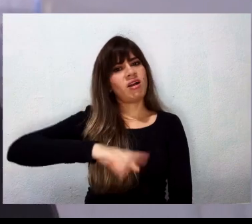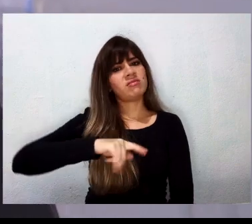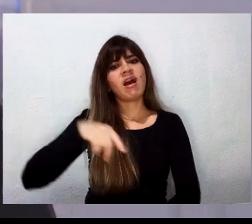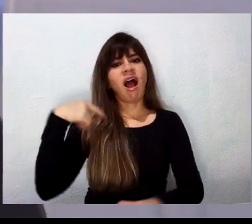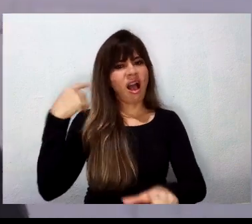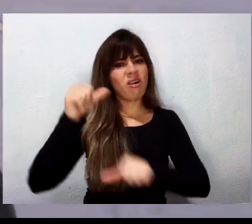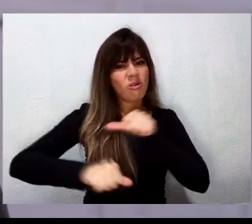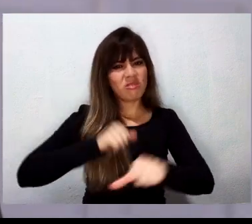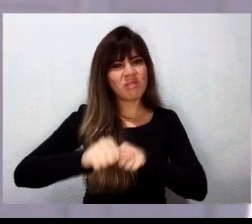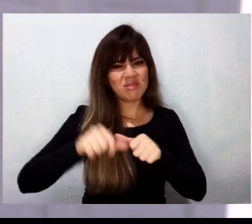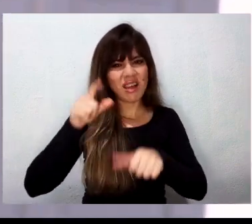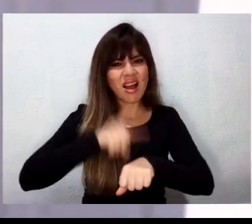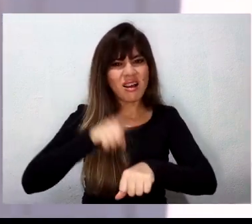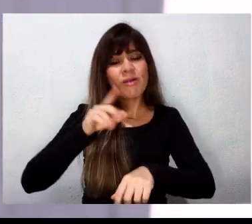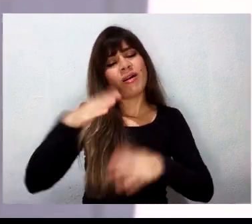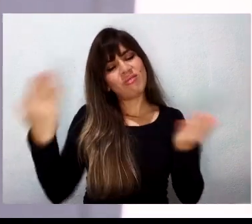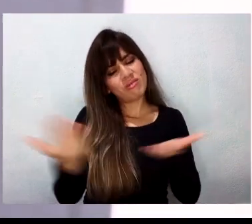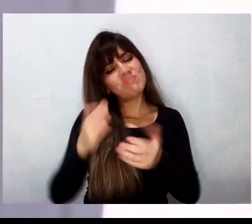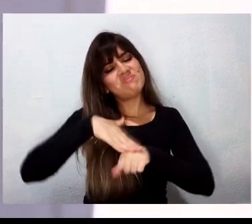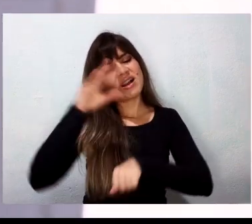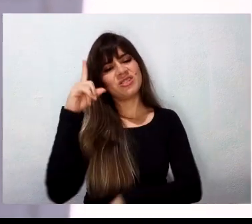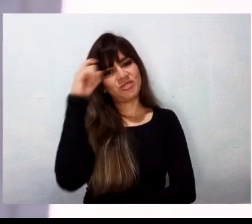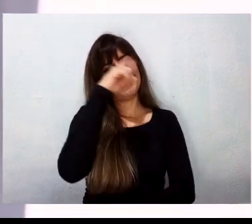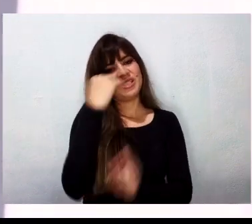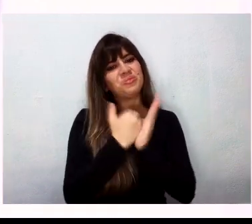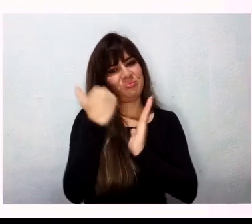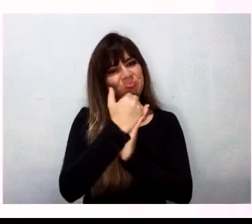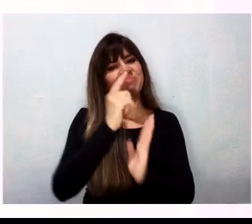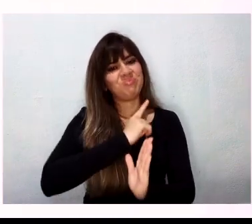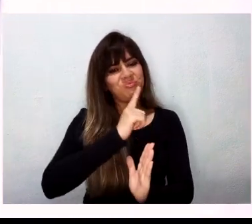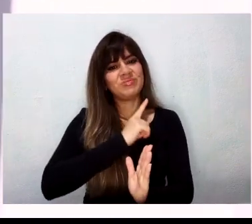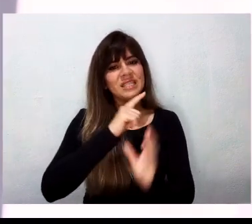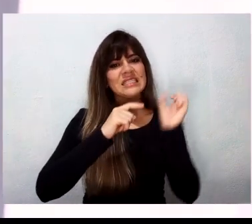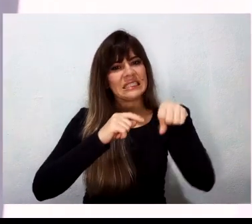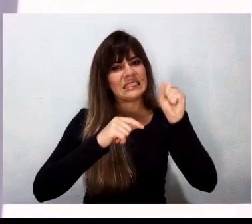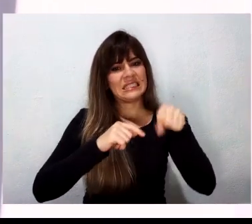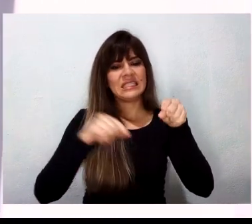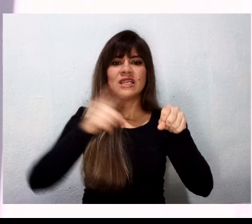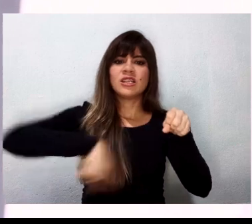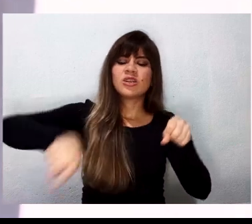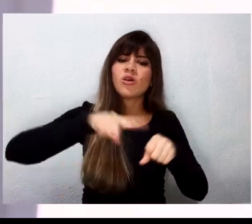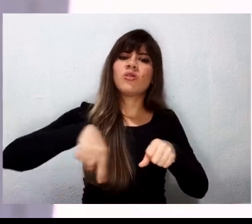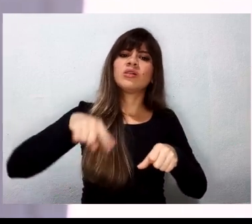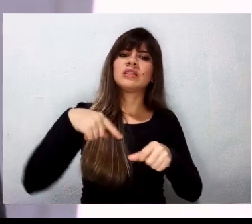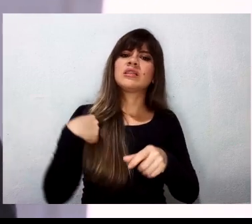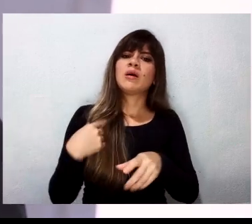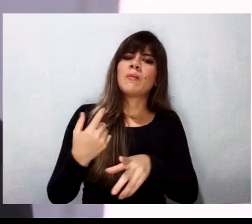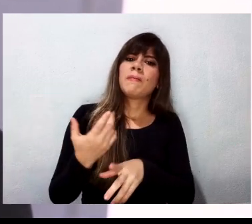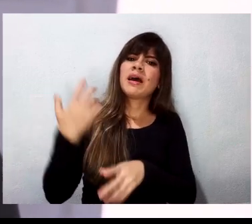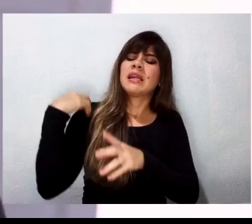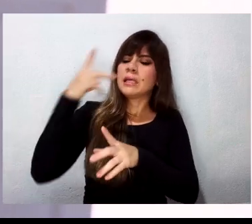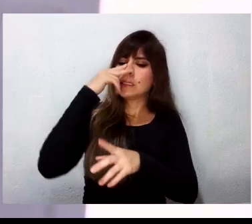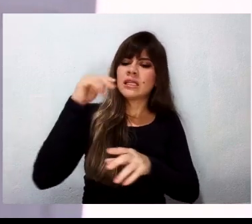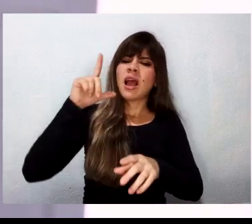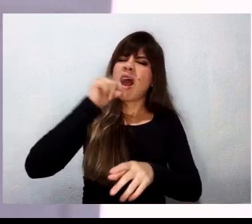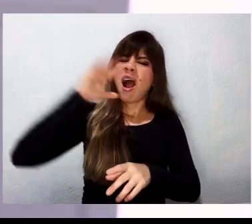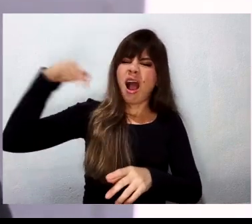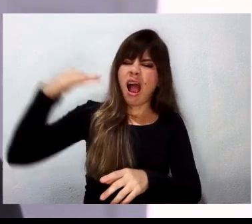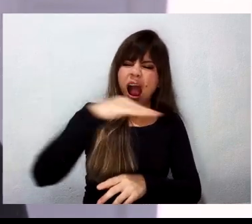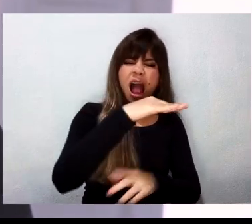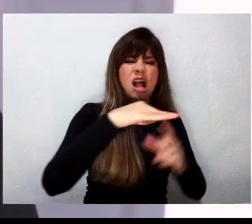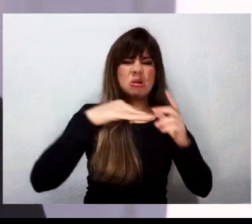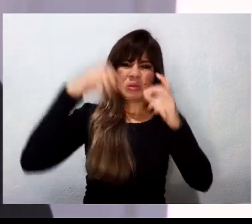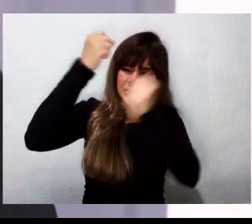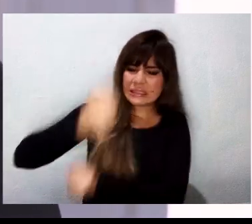né? Então não vai ser agora que vai. Talvez agora seja mais difícil, né? Esse exercício aí de remar contra a